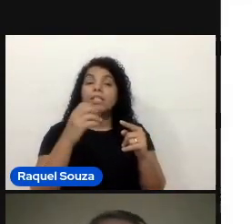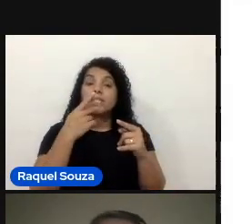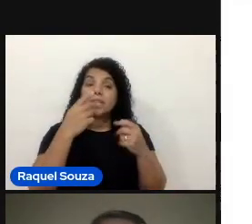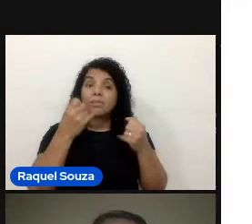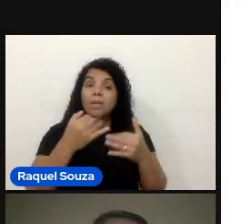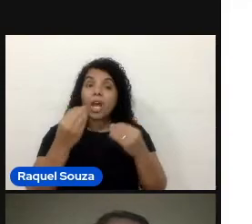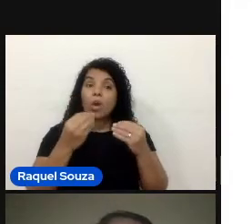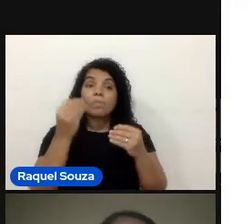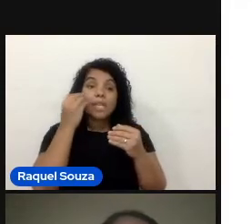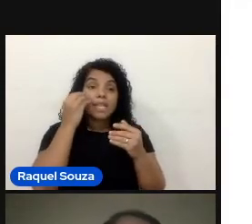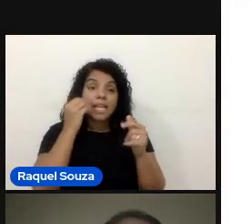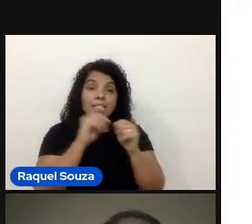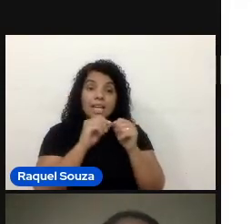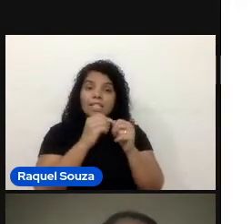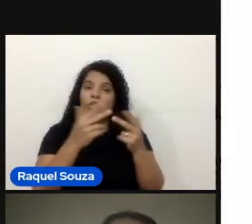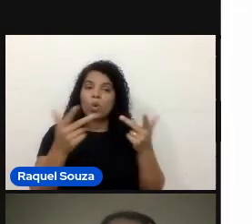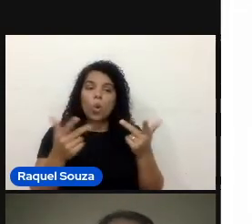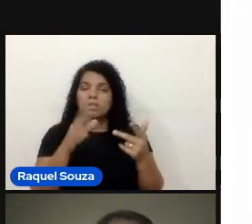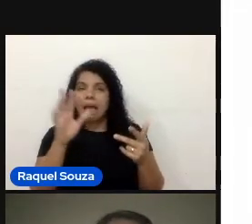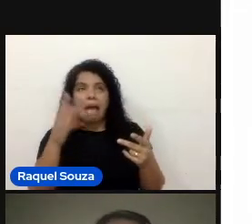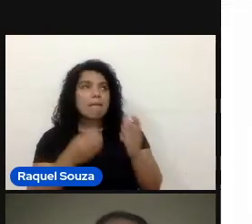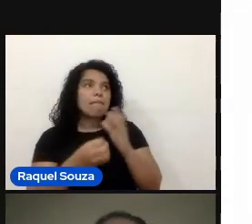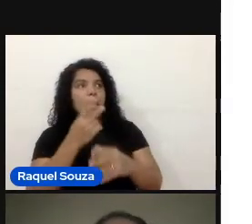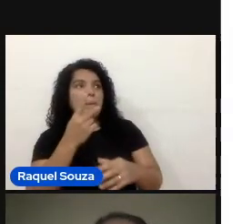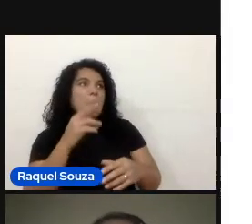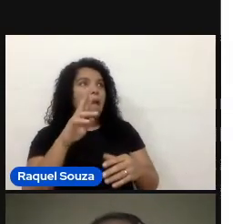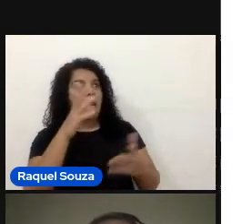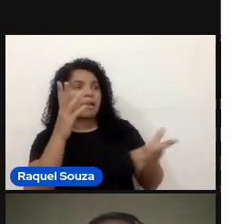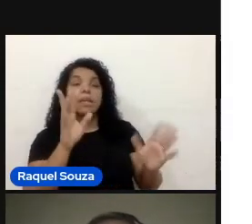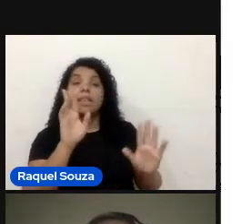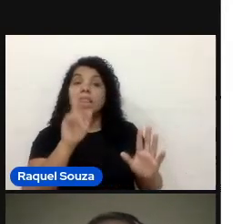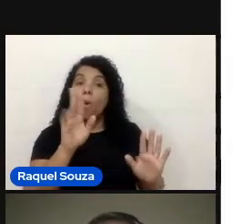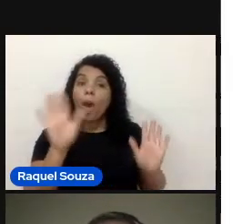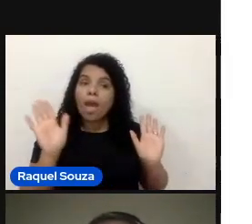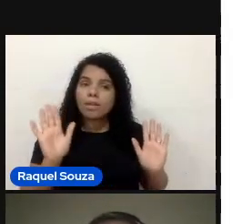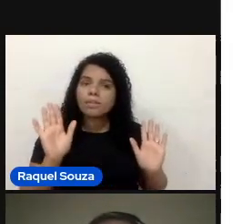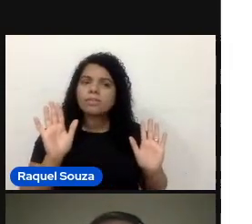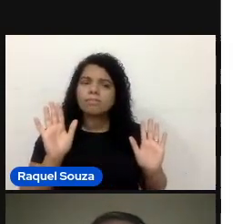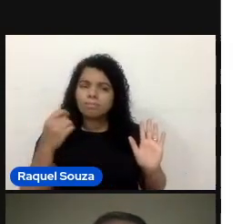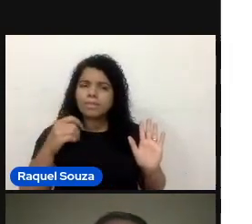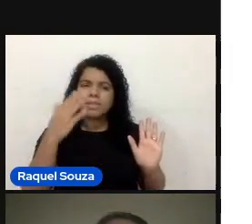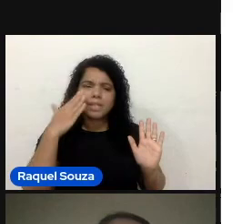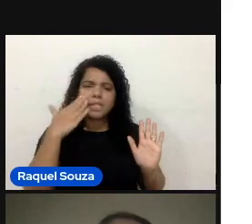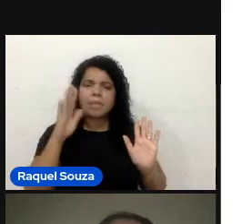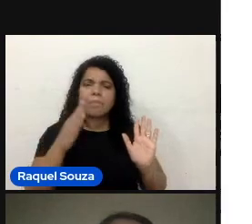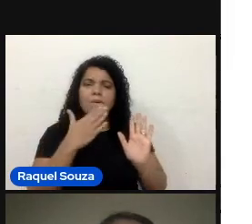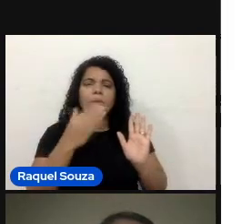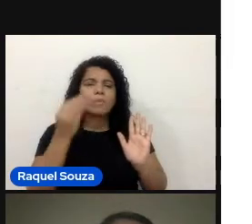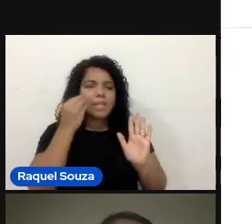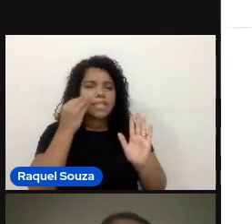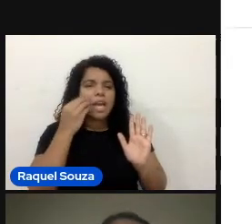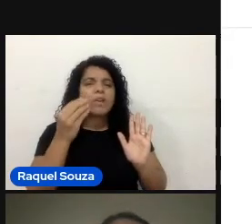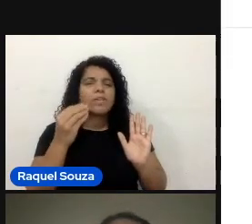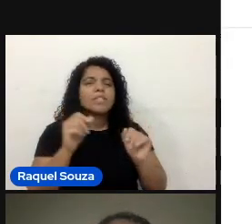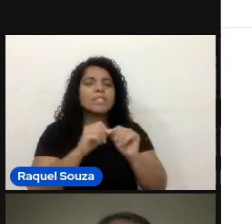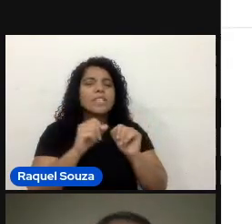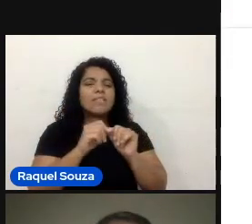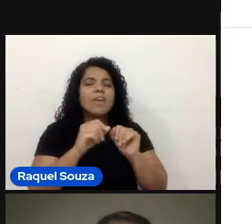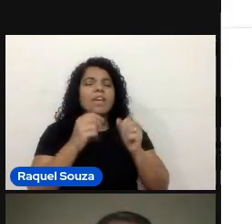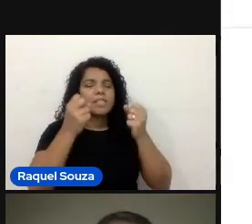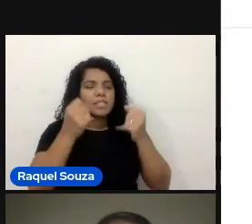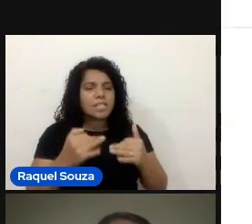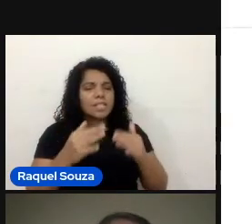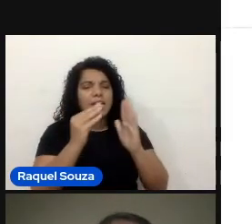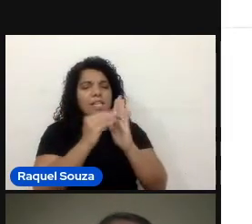vai... Ah, criei um PR aqui. Não é assim. Você diz como é que você testa o que você fez, dá uma descrição, marca um